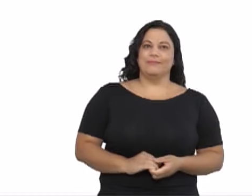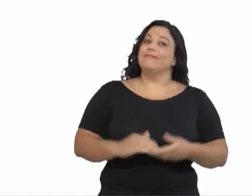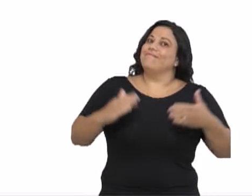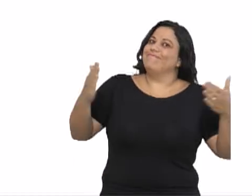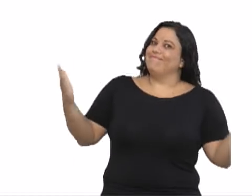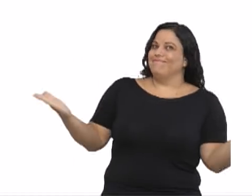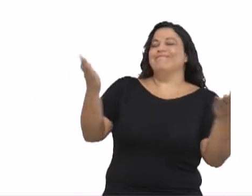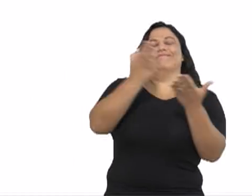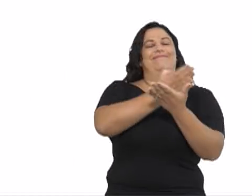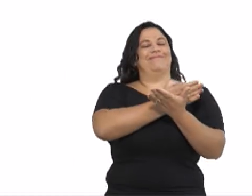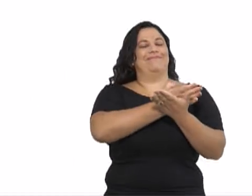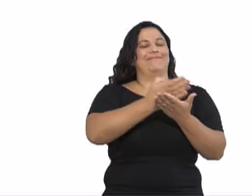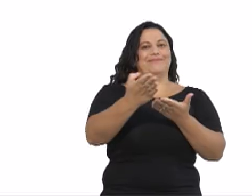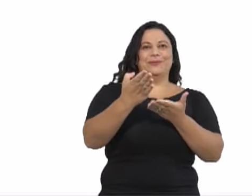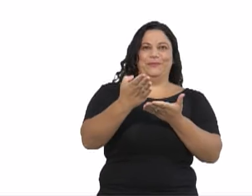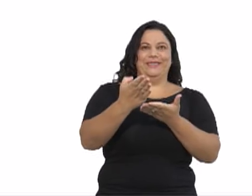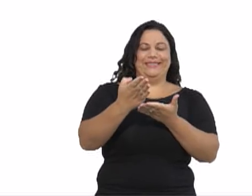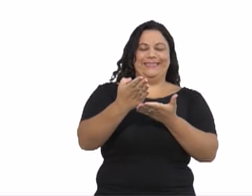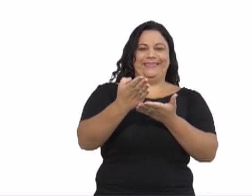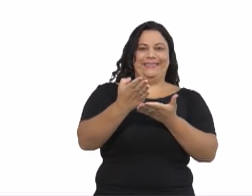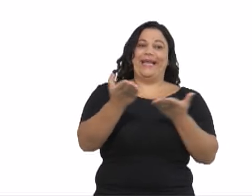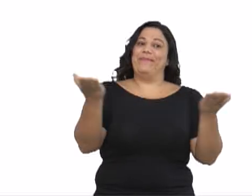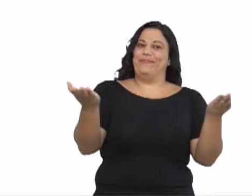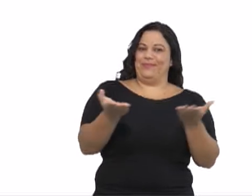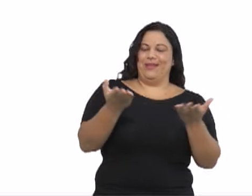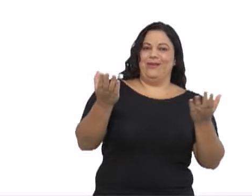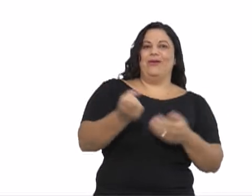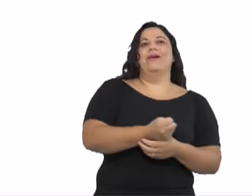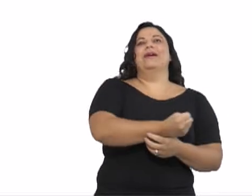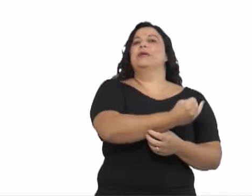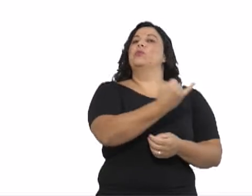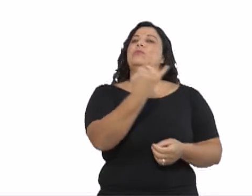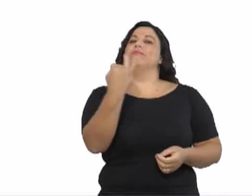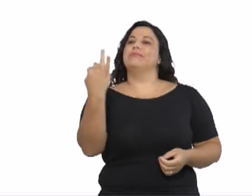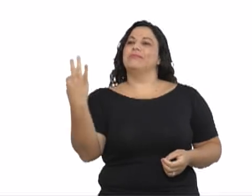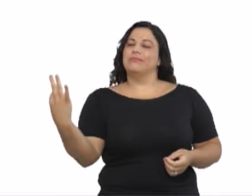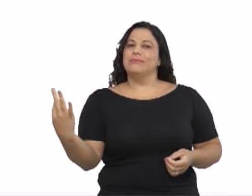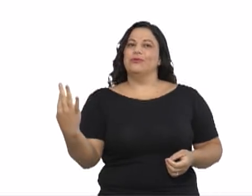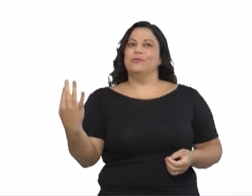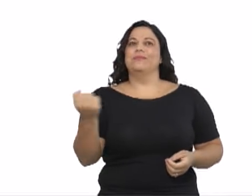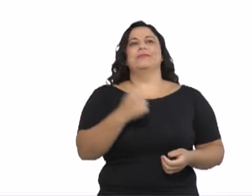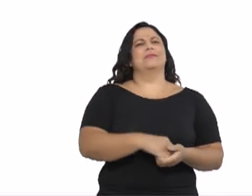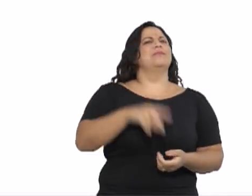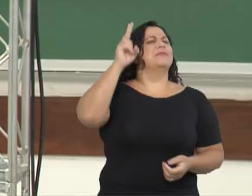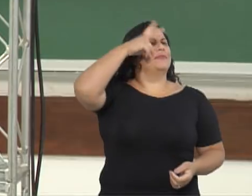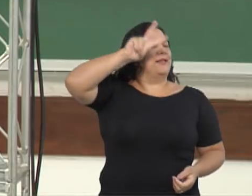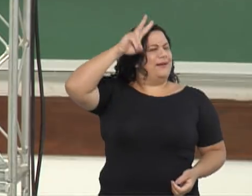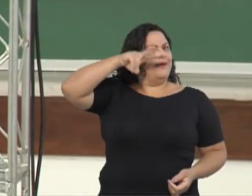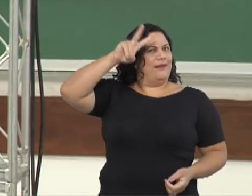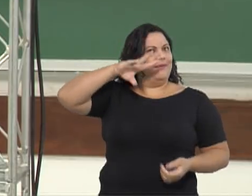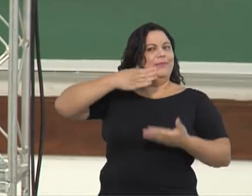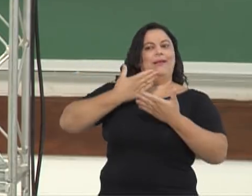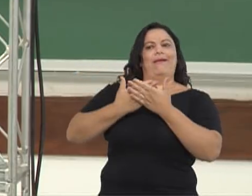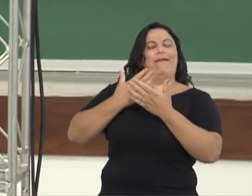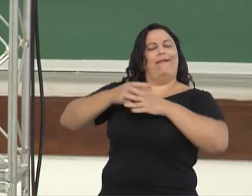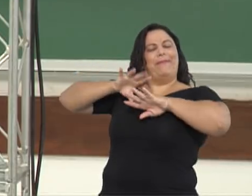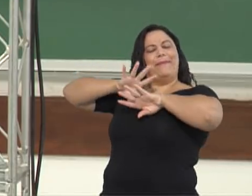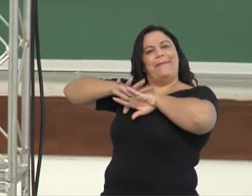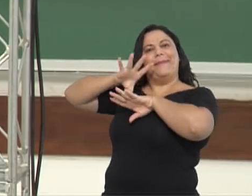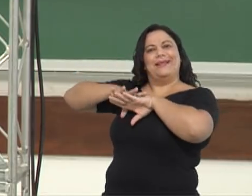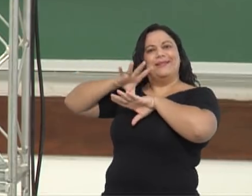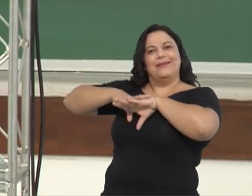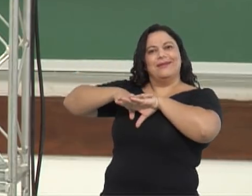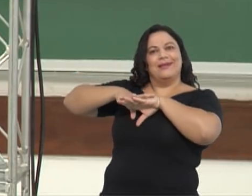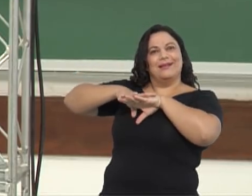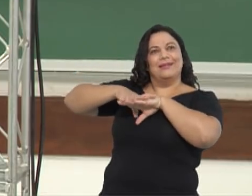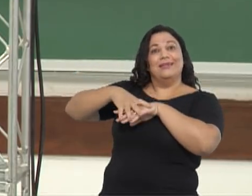Vamos começar então a trabalhar com os cardinal numbers. Lembram? Aulinha de matemática, teacher,